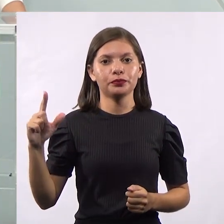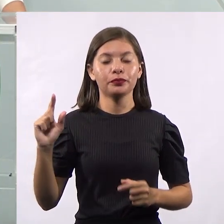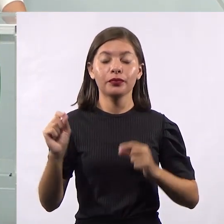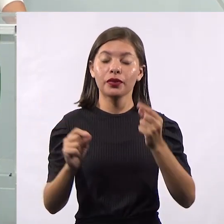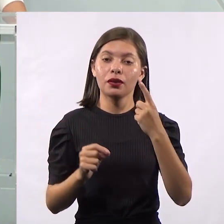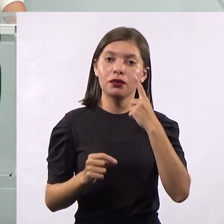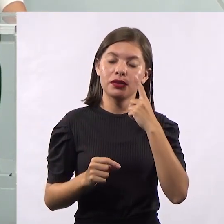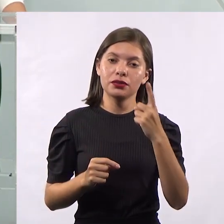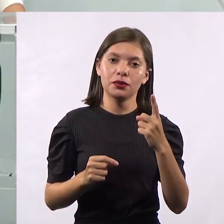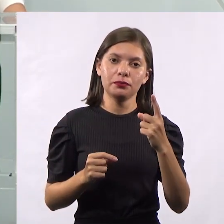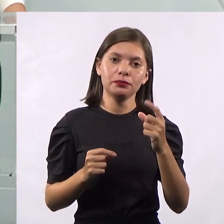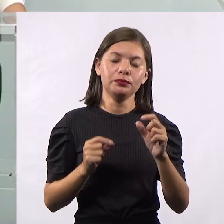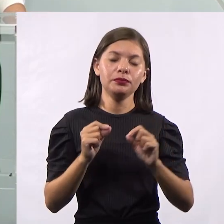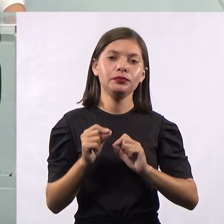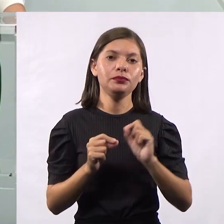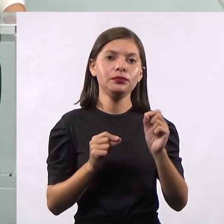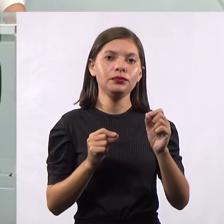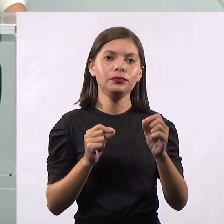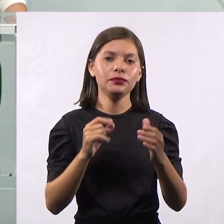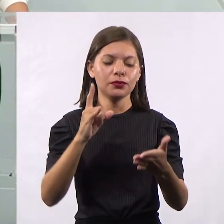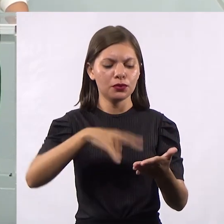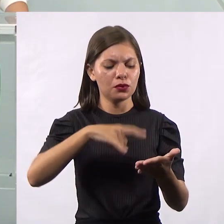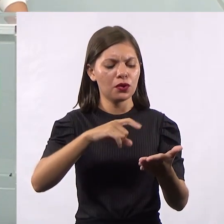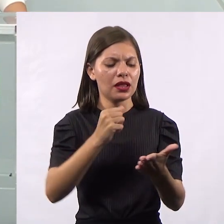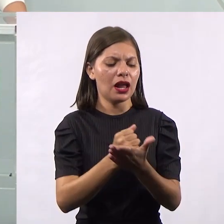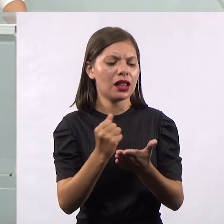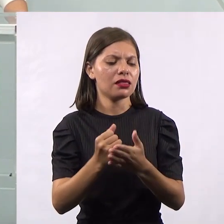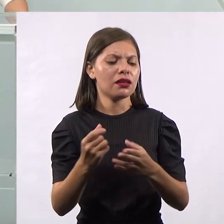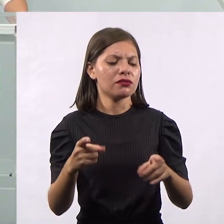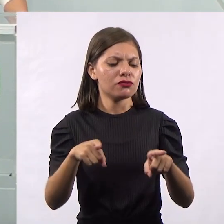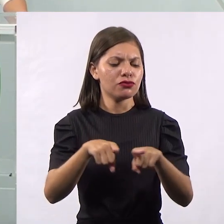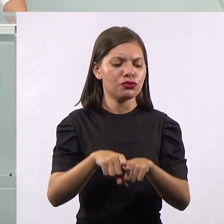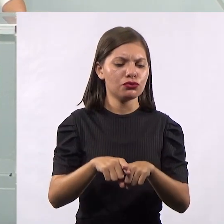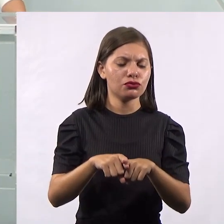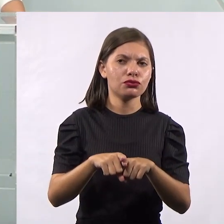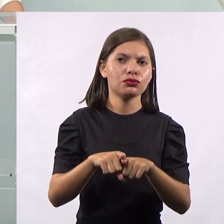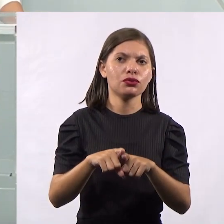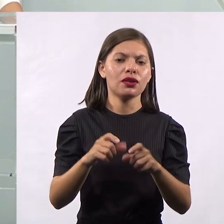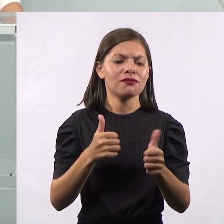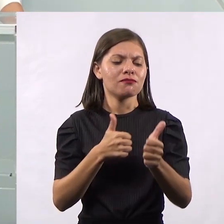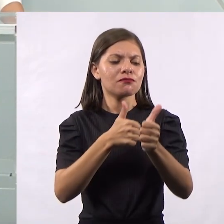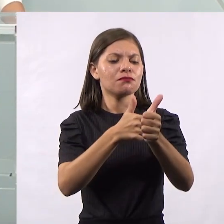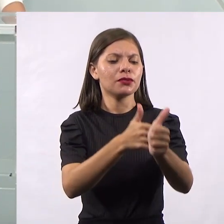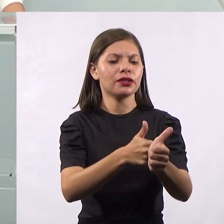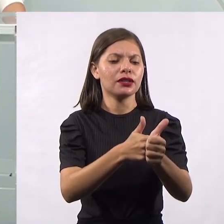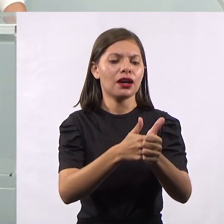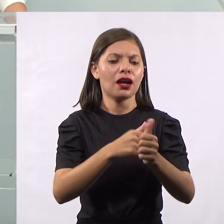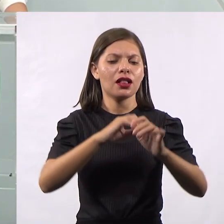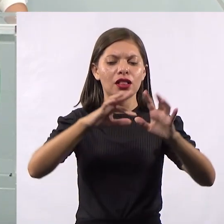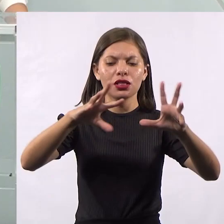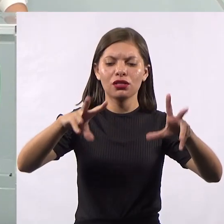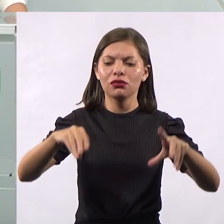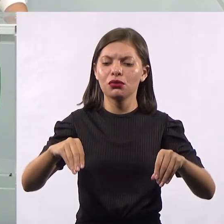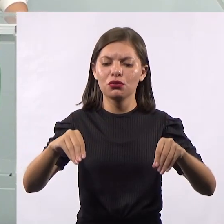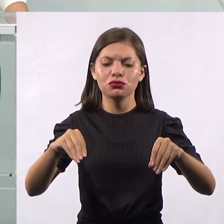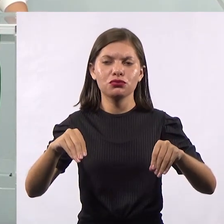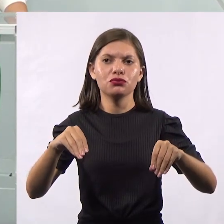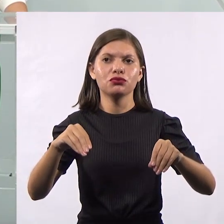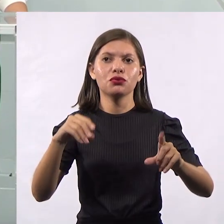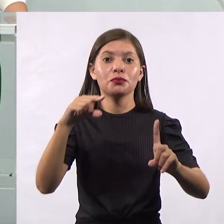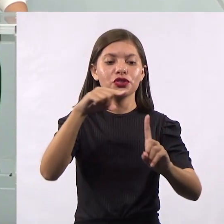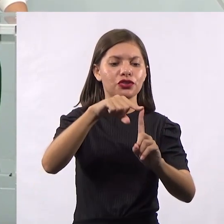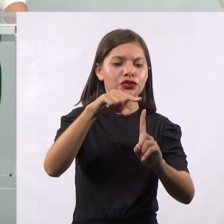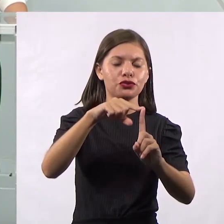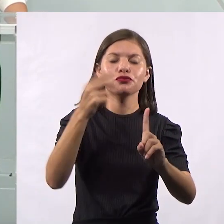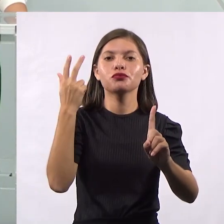Nos contratos, é lógico que os particulares e a administração têm que ser parceiros, têm que se ajudar, tem que estar todo mundo em